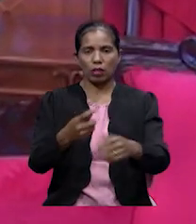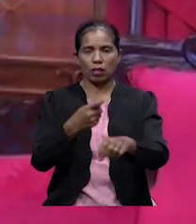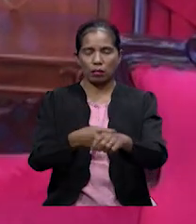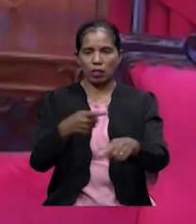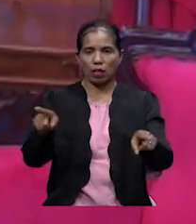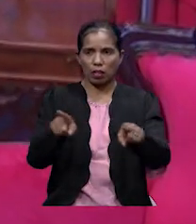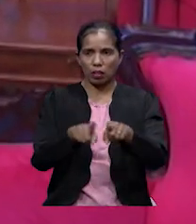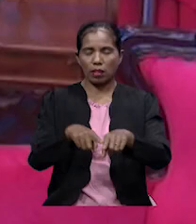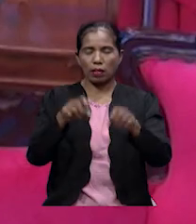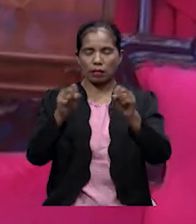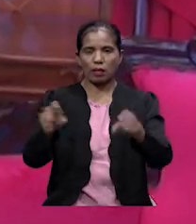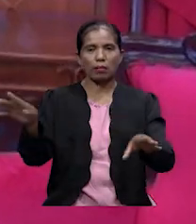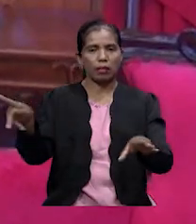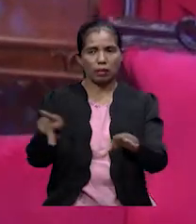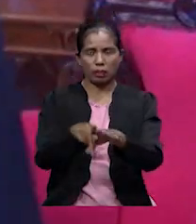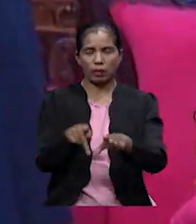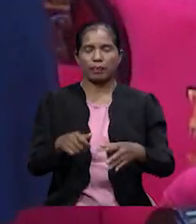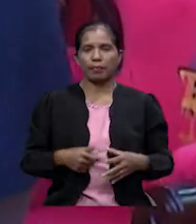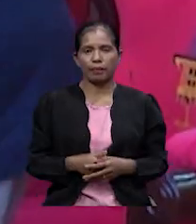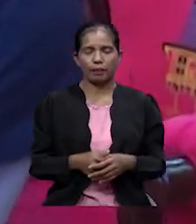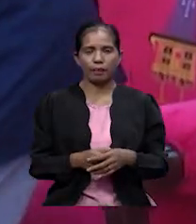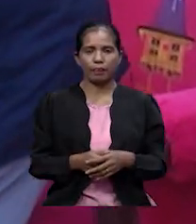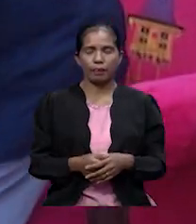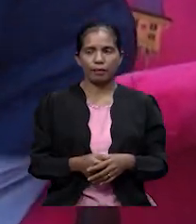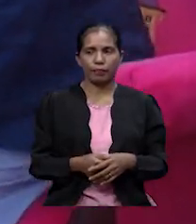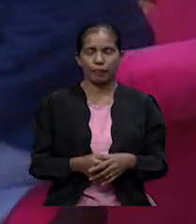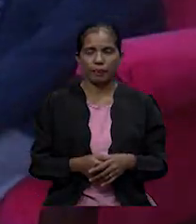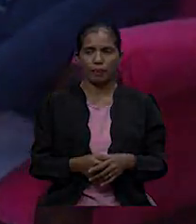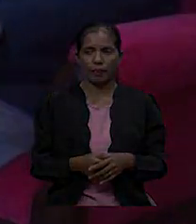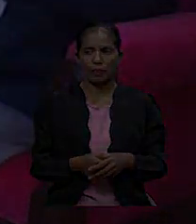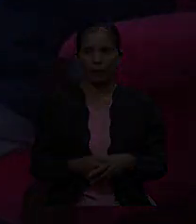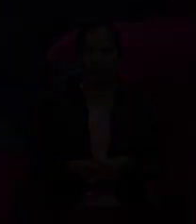hanesang ne bel envolve. Adere tu semenis, bem-vinda semenis, GMN.